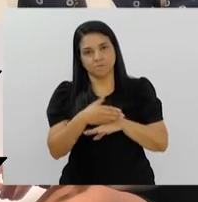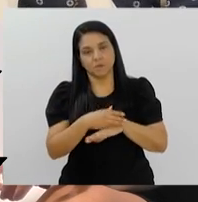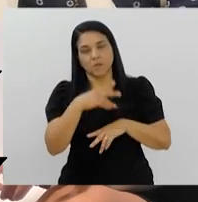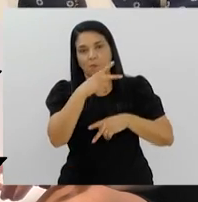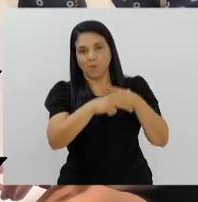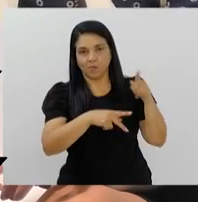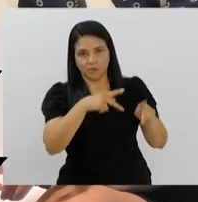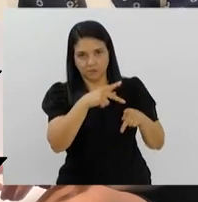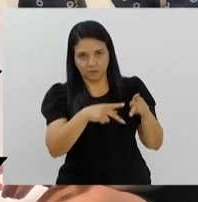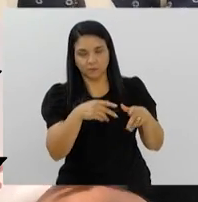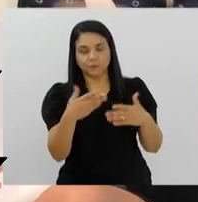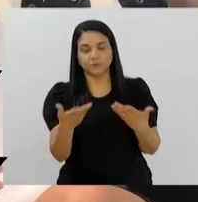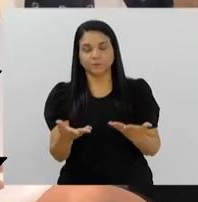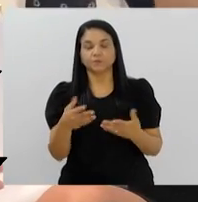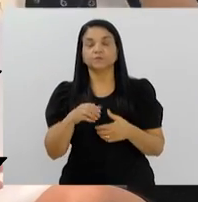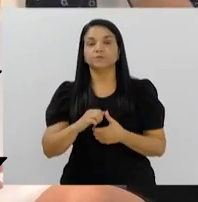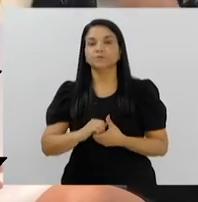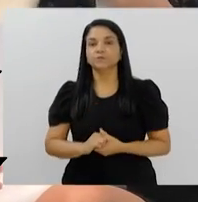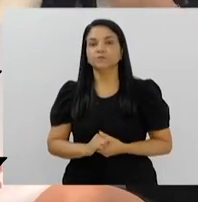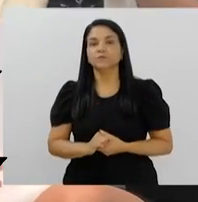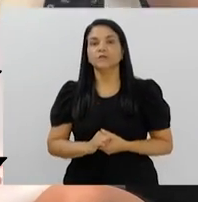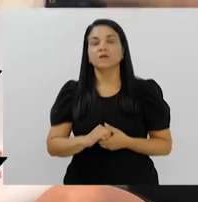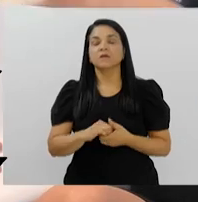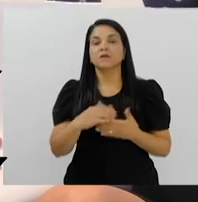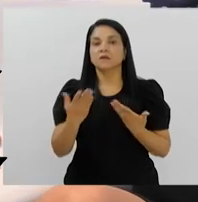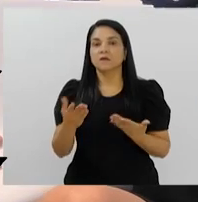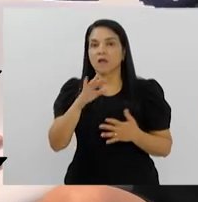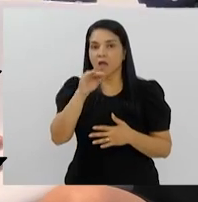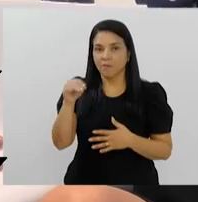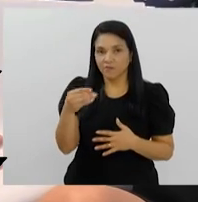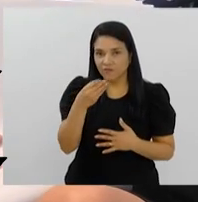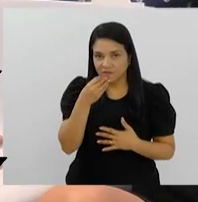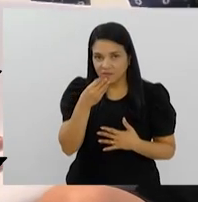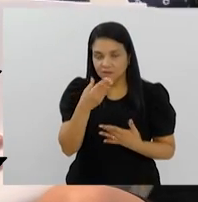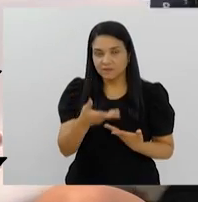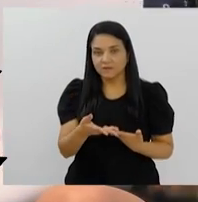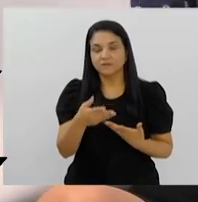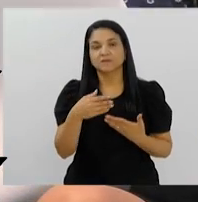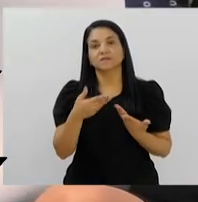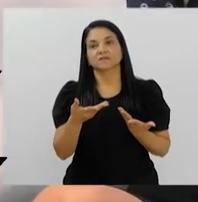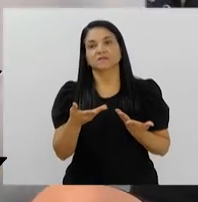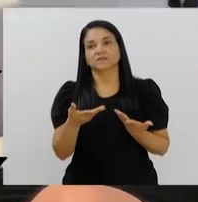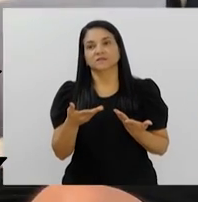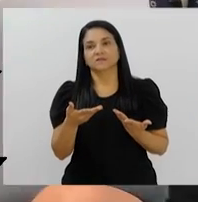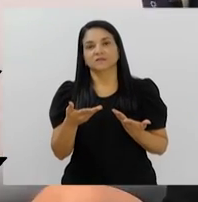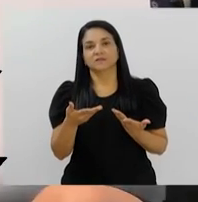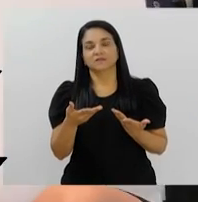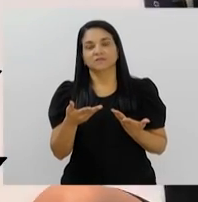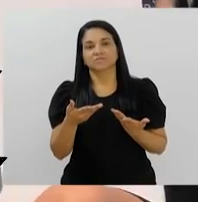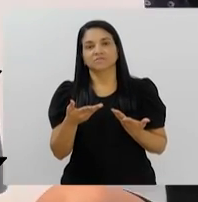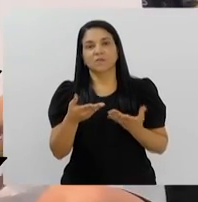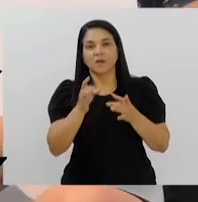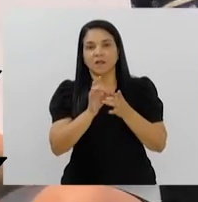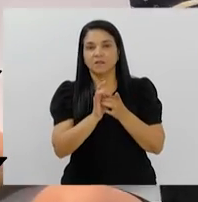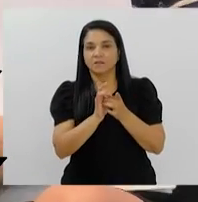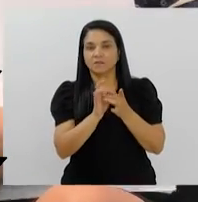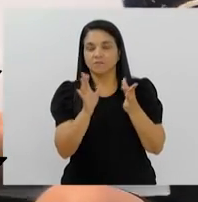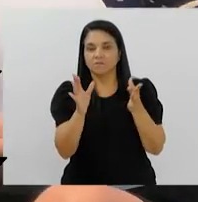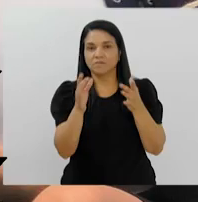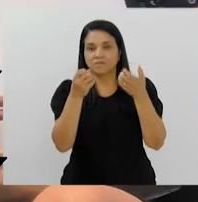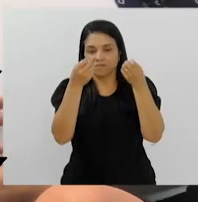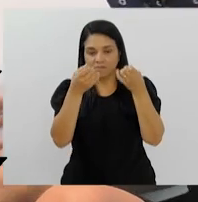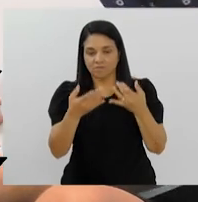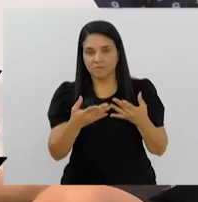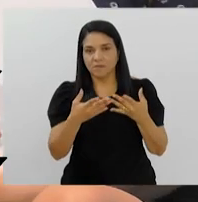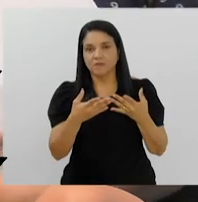conosco aproveitando o nosso quórum então inicialmente importante que façamos uma uma uma deliberação a respeito da